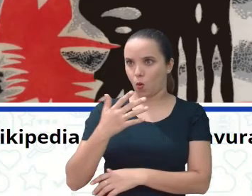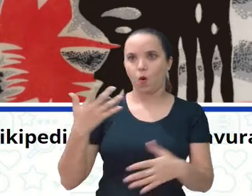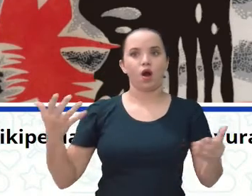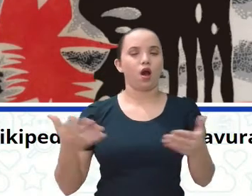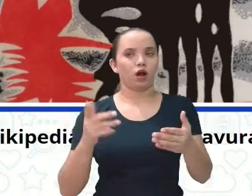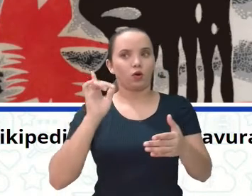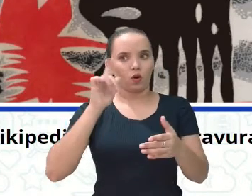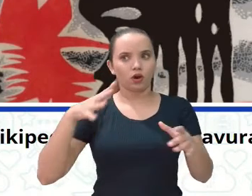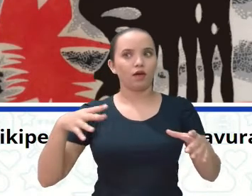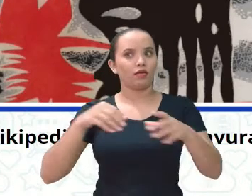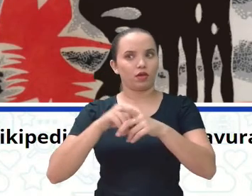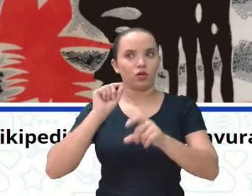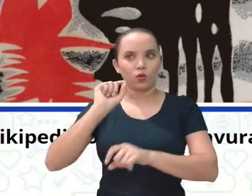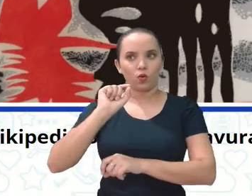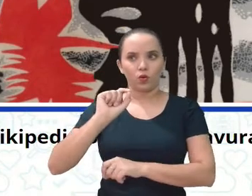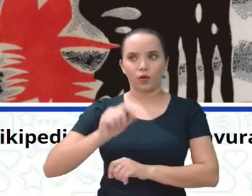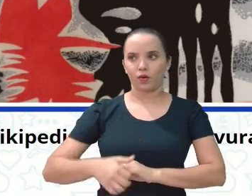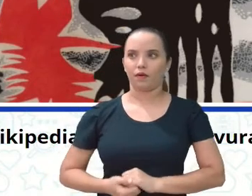a gravura, ela